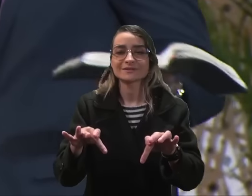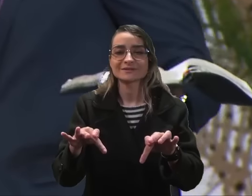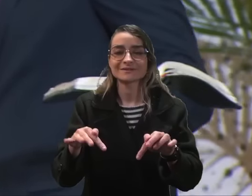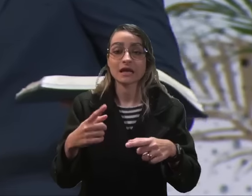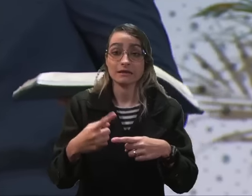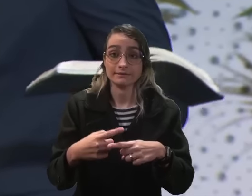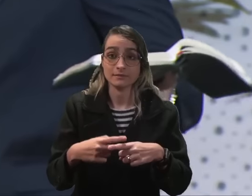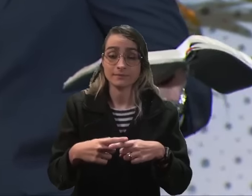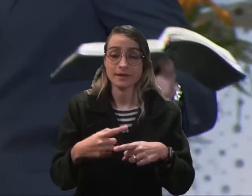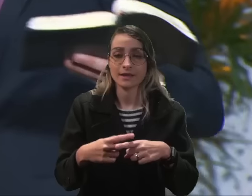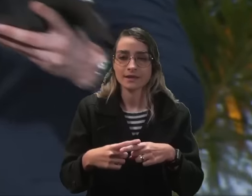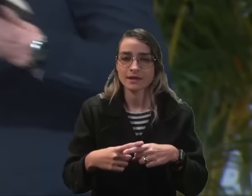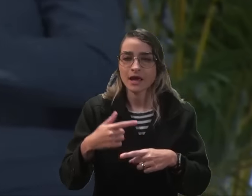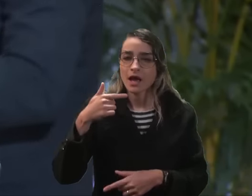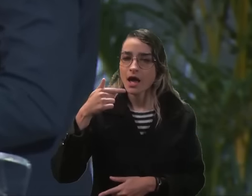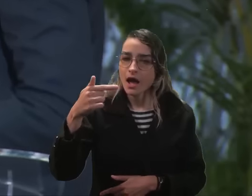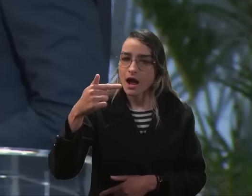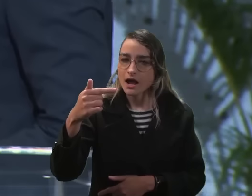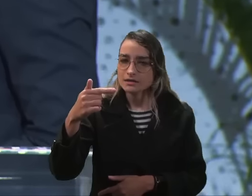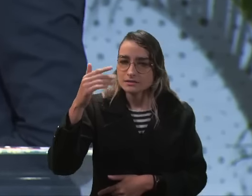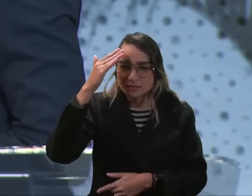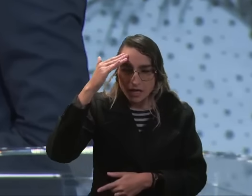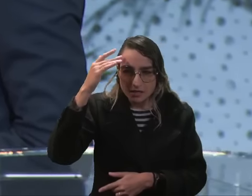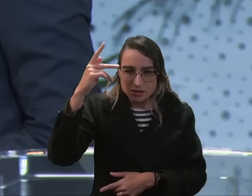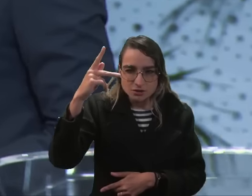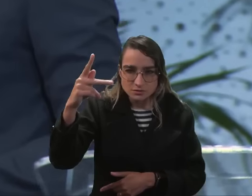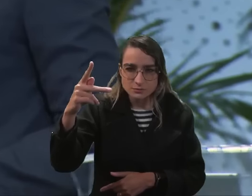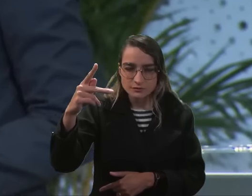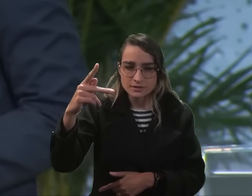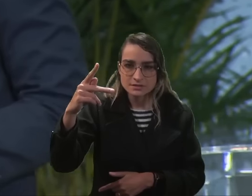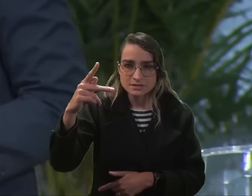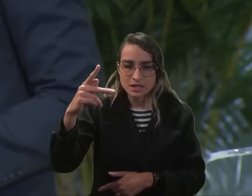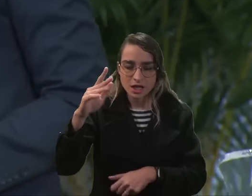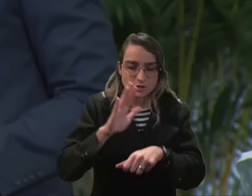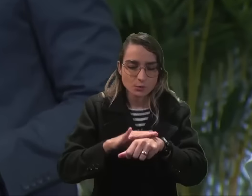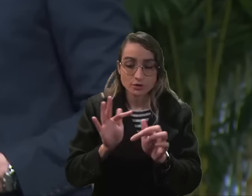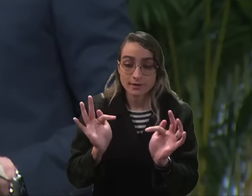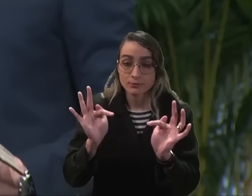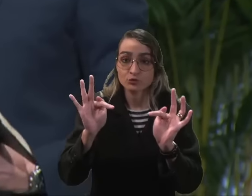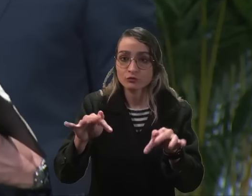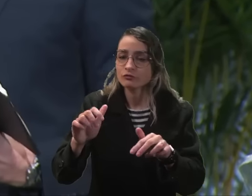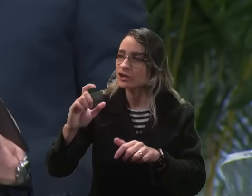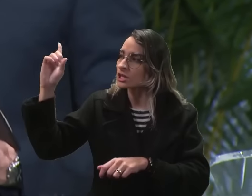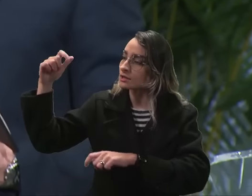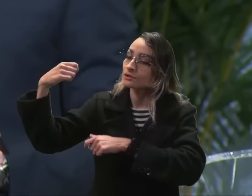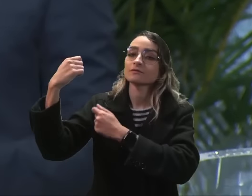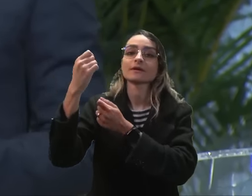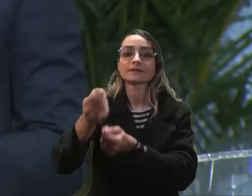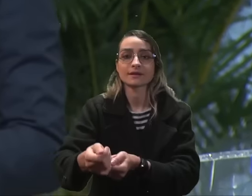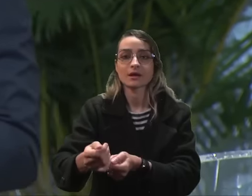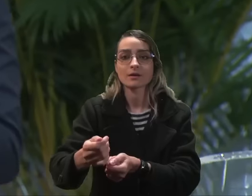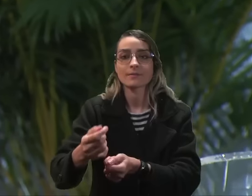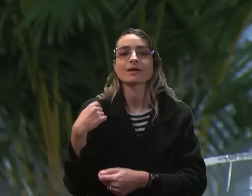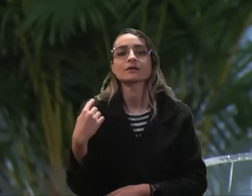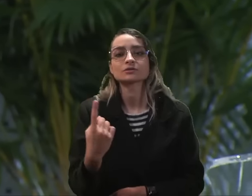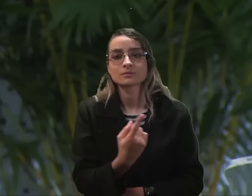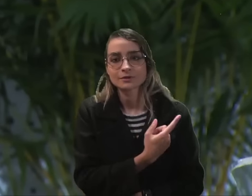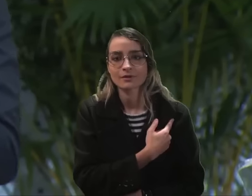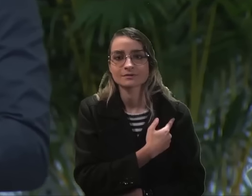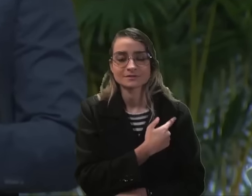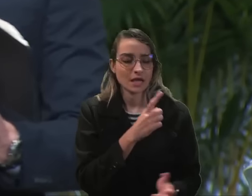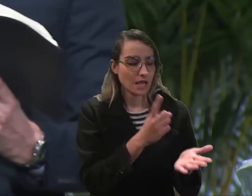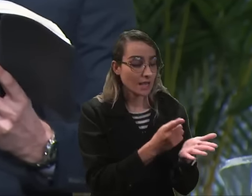protegeu o seu povo lá no Egito protegerá o seu povo no tempo do fim e diz o salmista o que habita